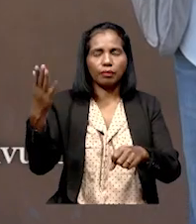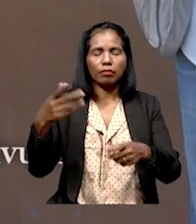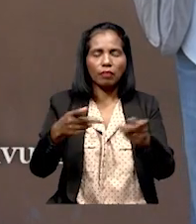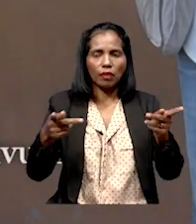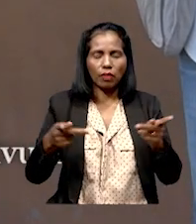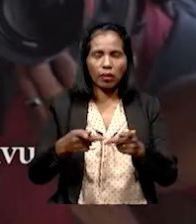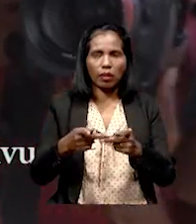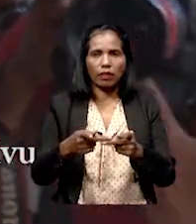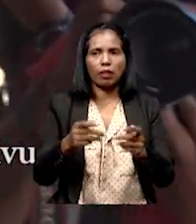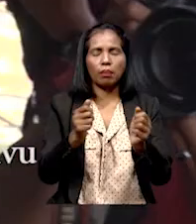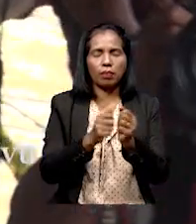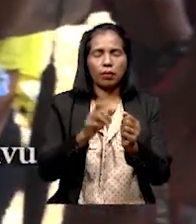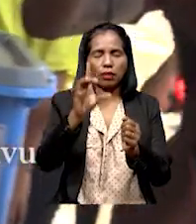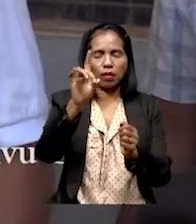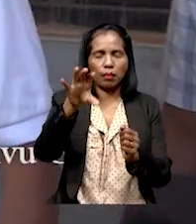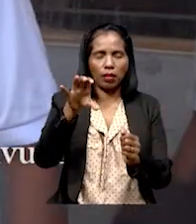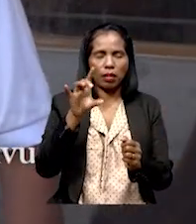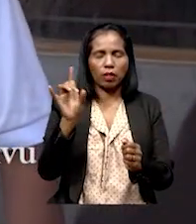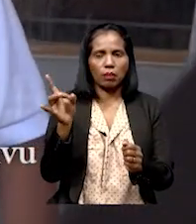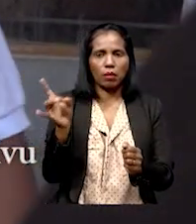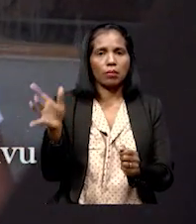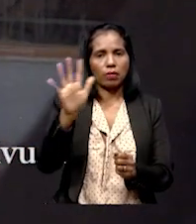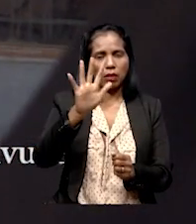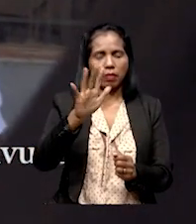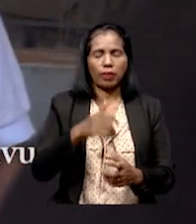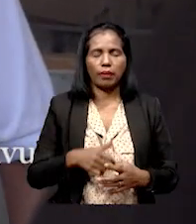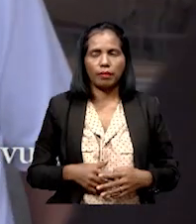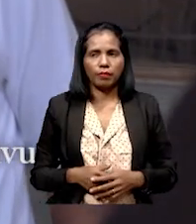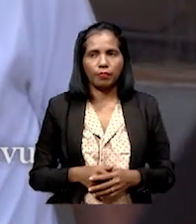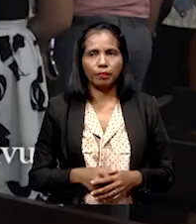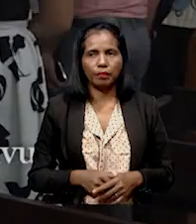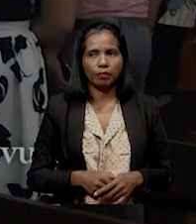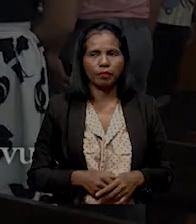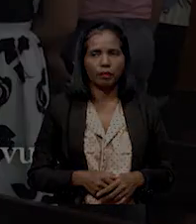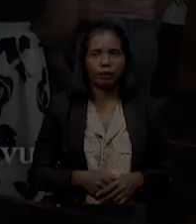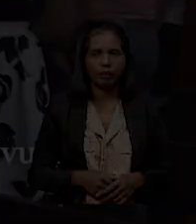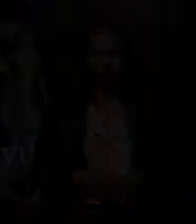votação iadet atus walu walu nulu resen lima. Bem-vindas menis, Ziemen.